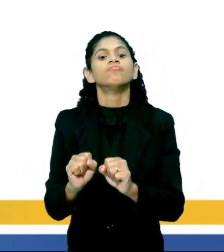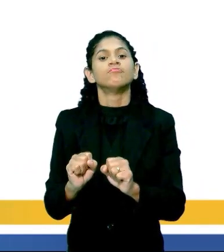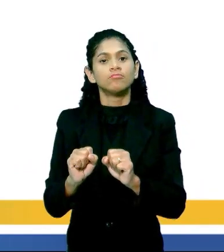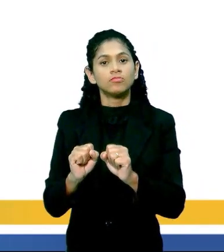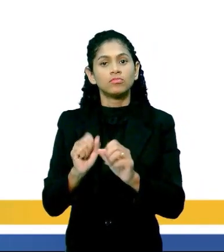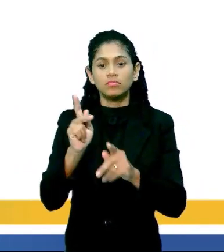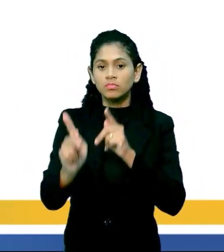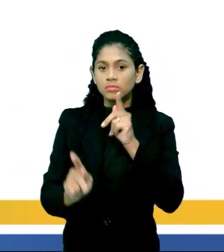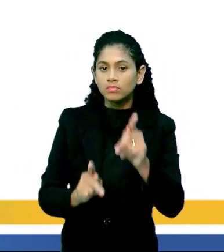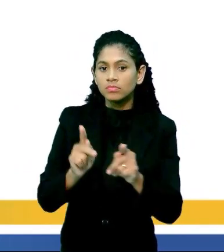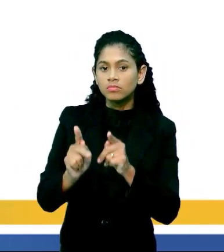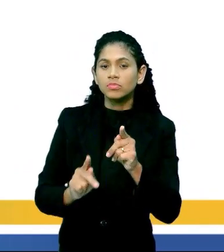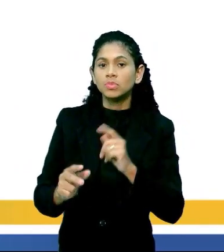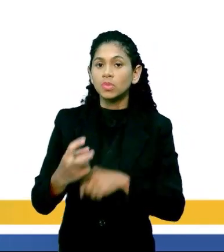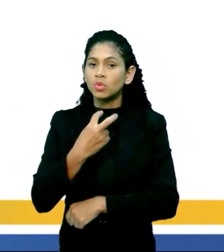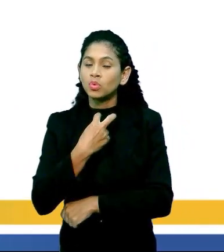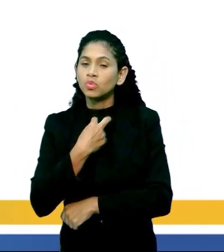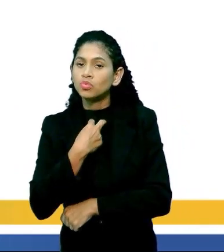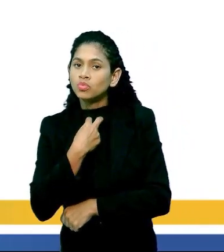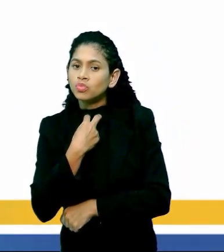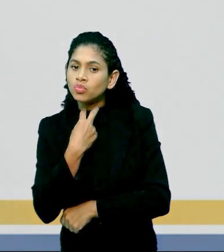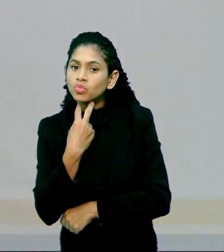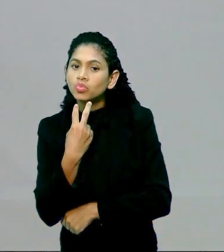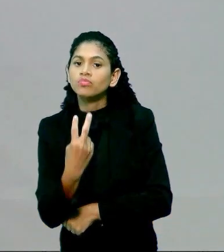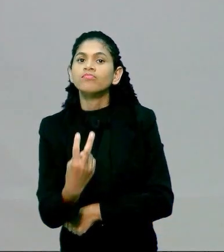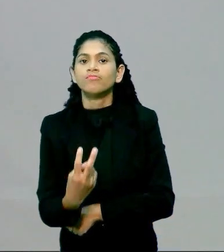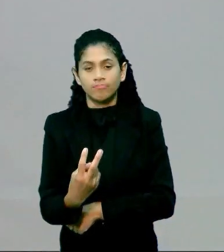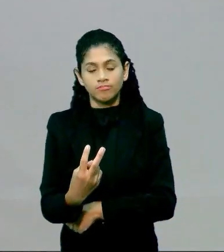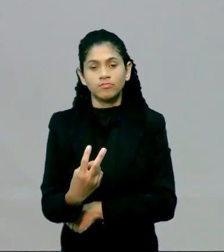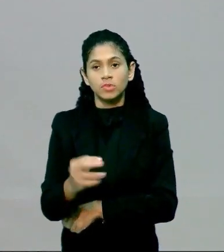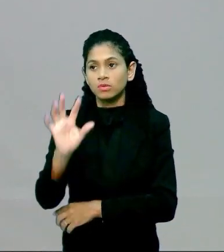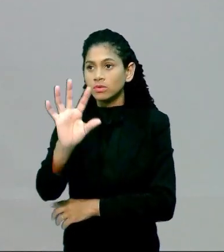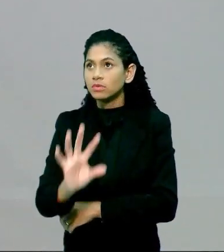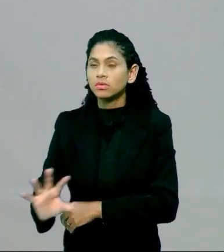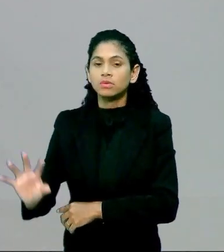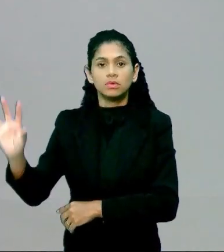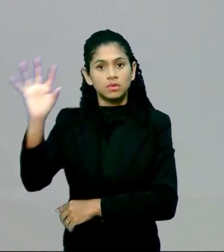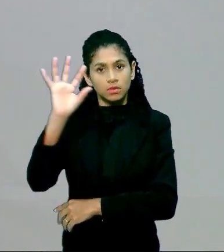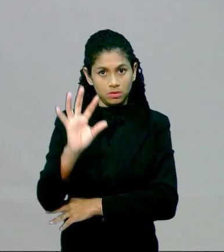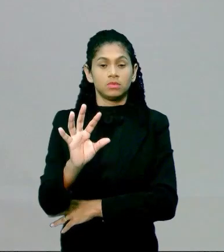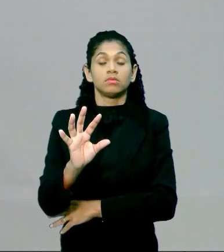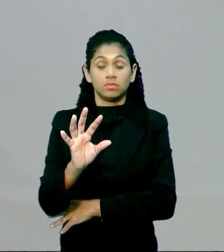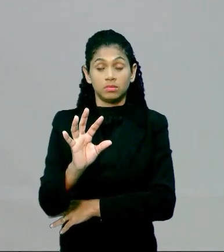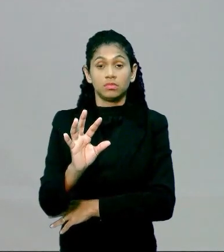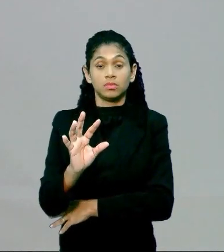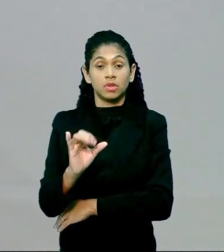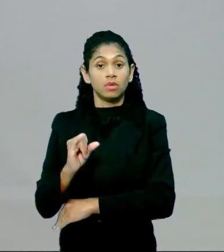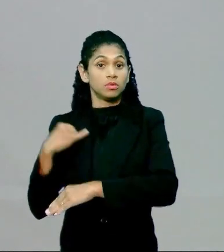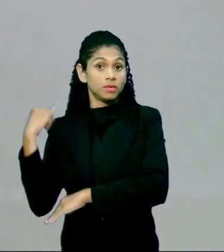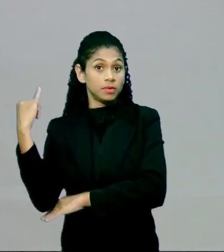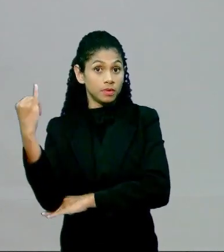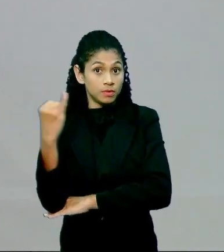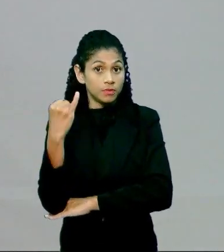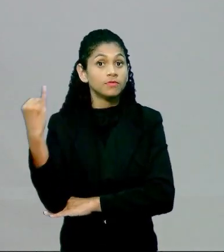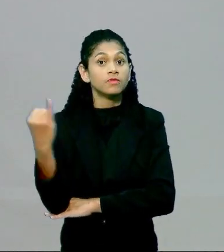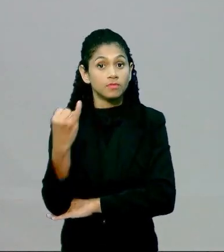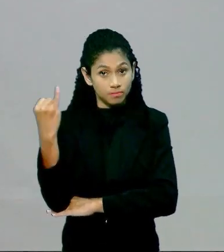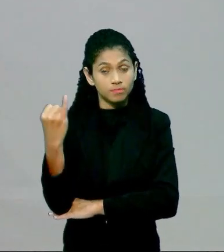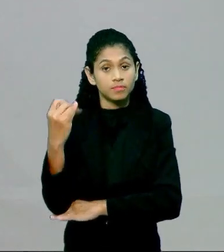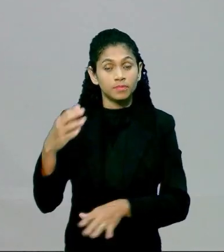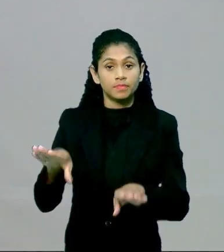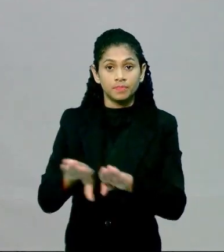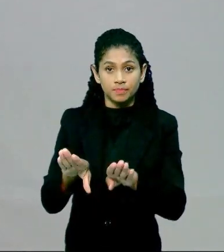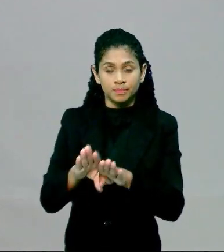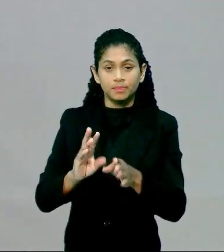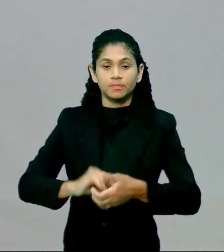a gente tem várias coisinhas para analisar. O que é uma linguagem popular? É aquela linguagem que faz parte da massa, que